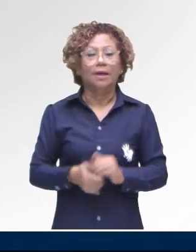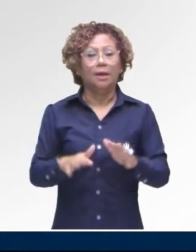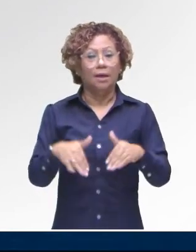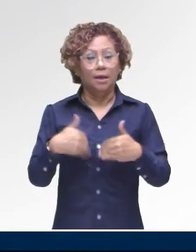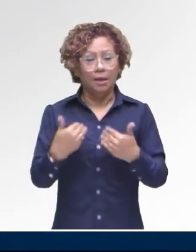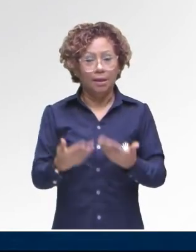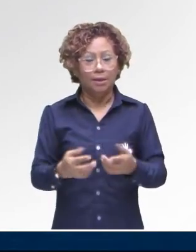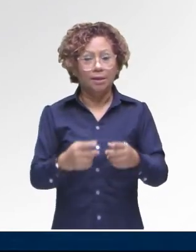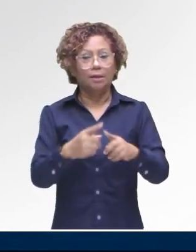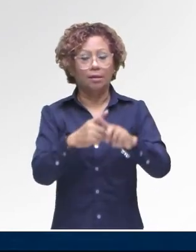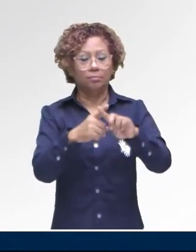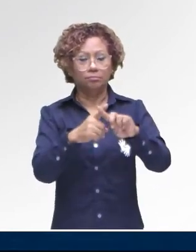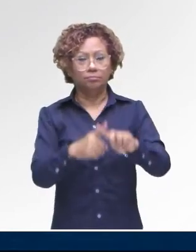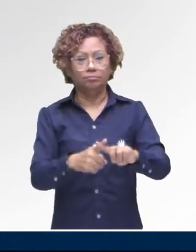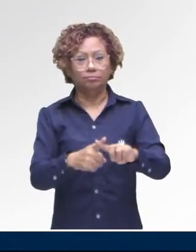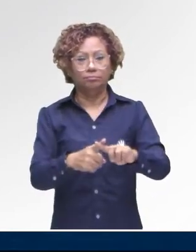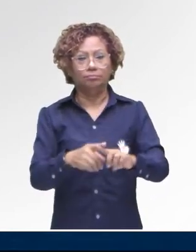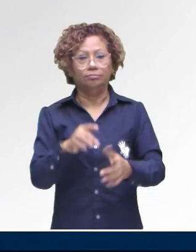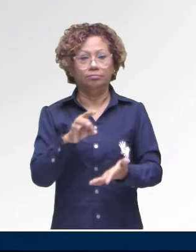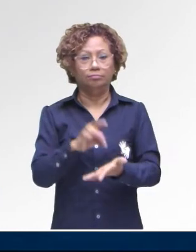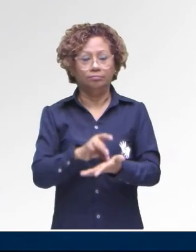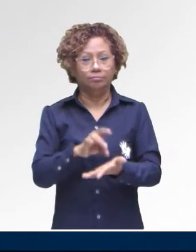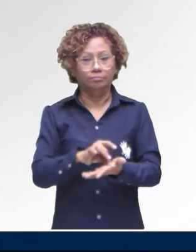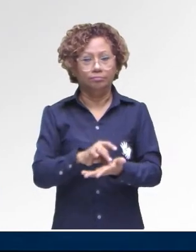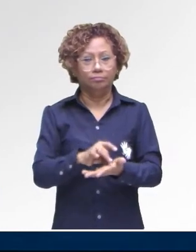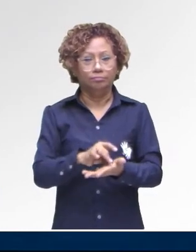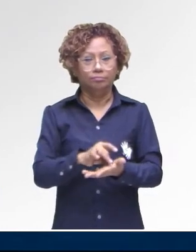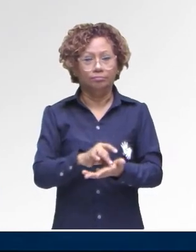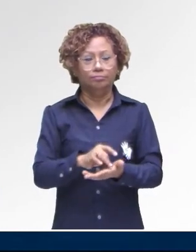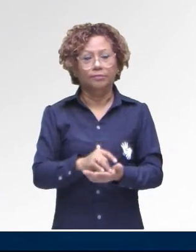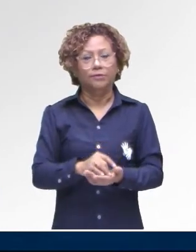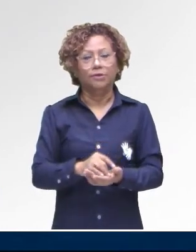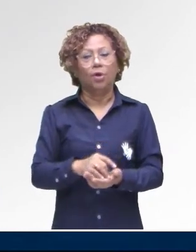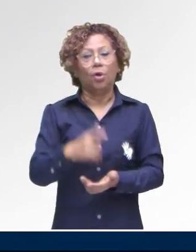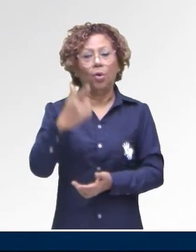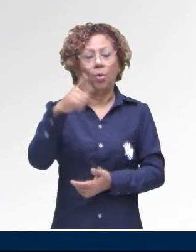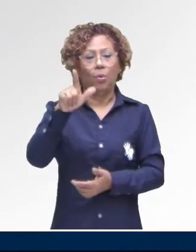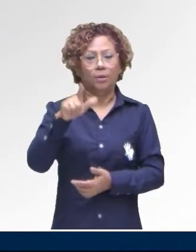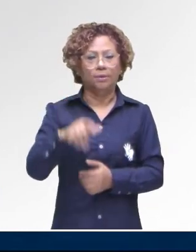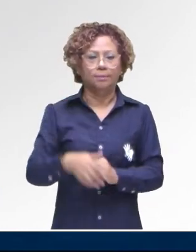Então, verdadeiro. Então, vamos lá. Deixa eu pegar aqui, ó.